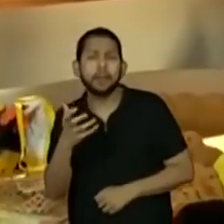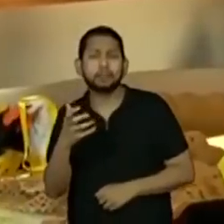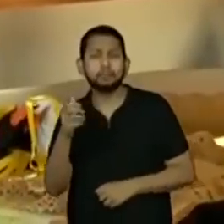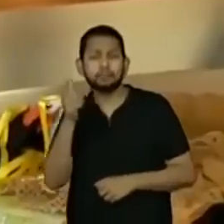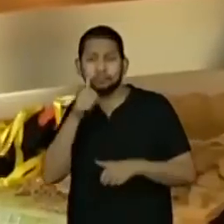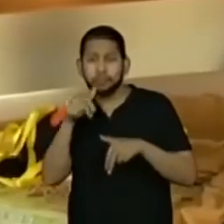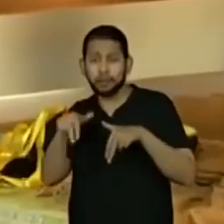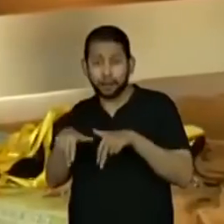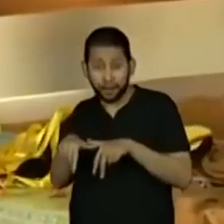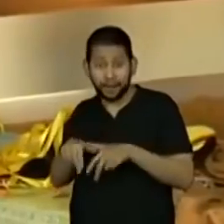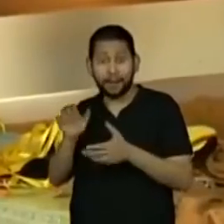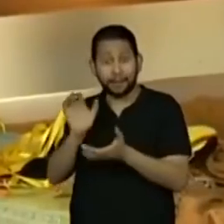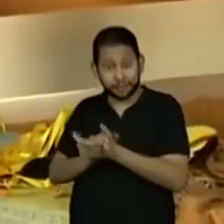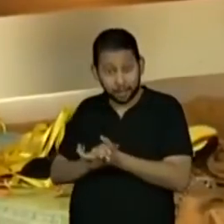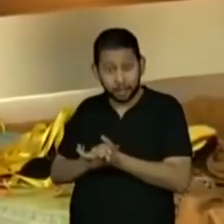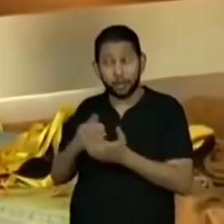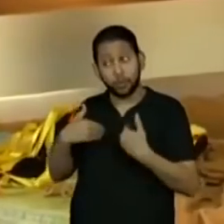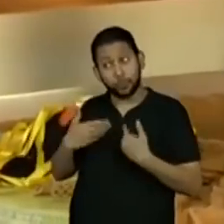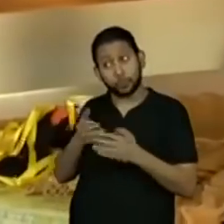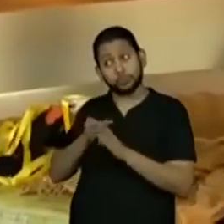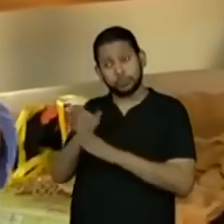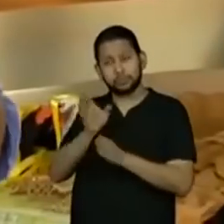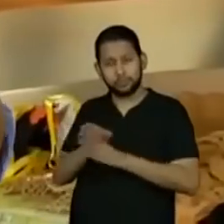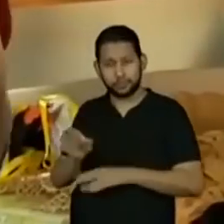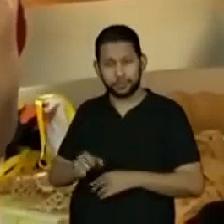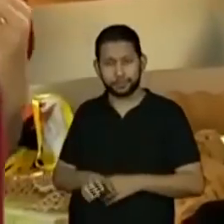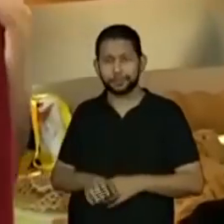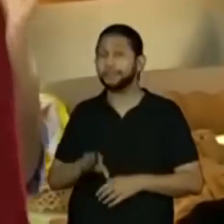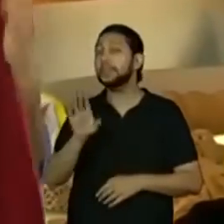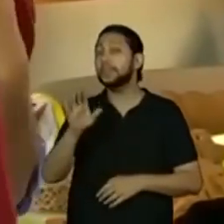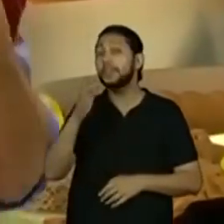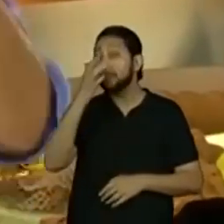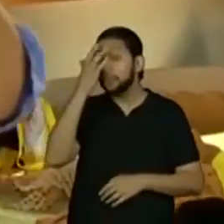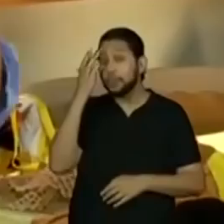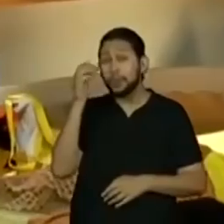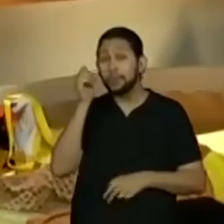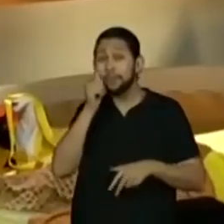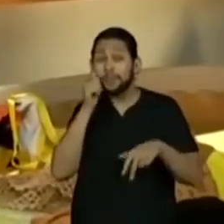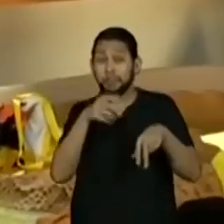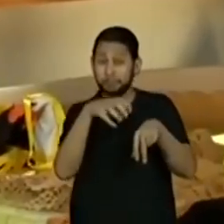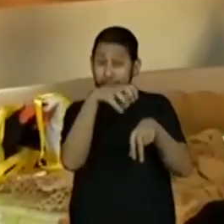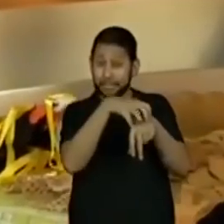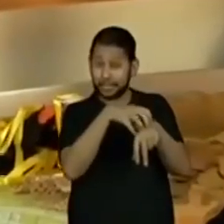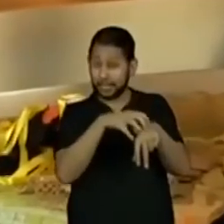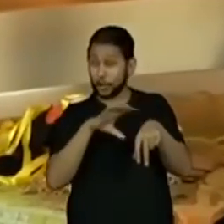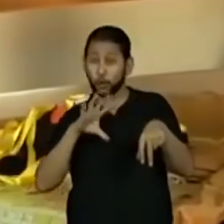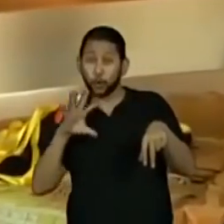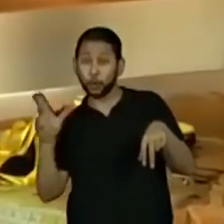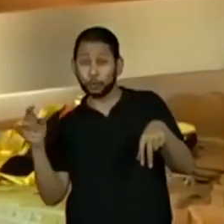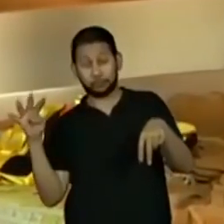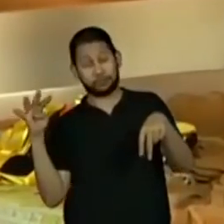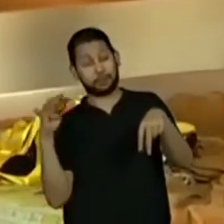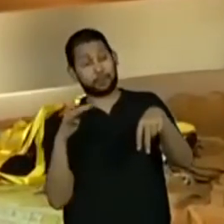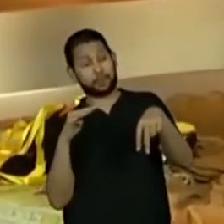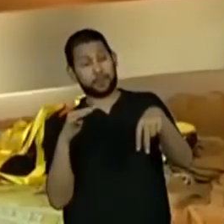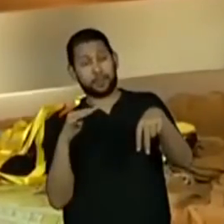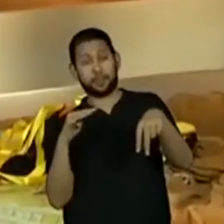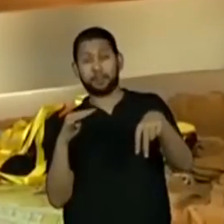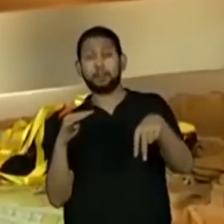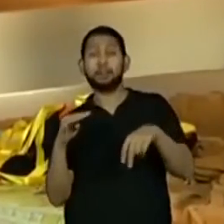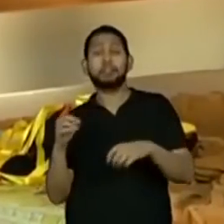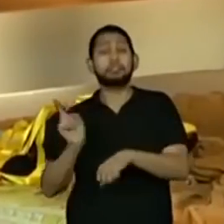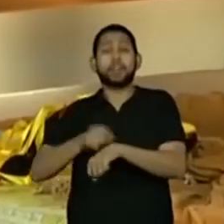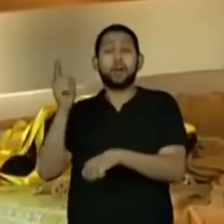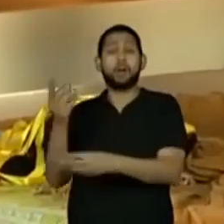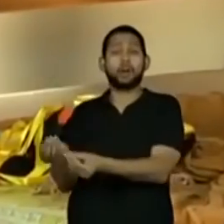princesa, siga os meus conselhos. Quando chegar lá, eles vão ficar tão felizes de ver a princesa que eles vão te dar o cavalo de ouro